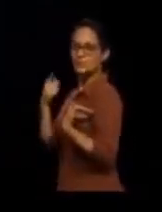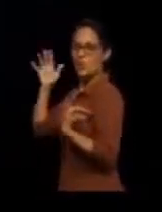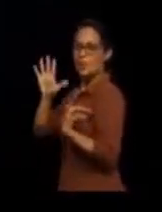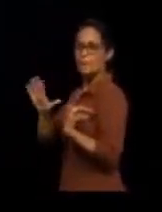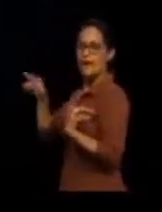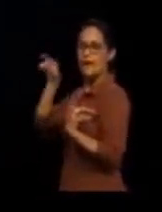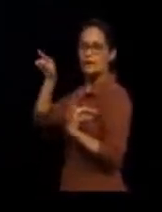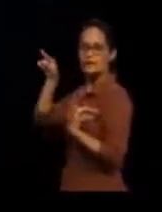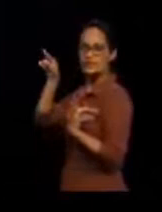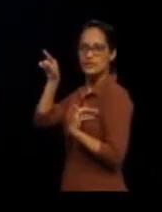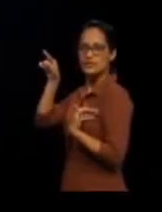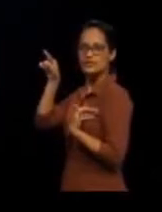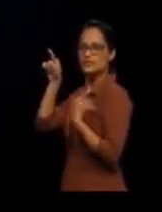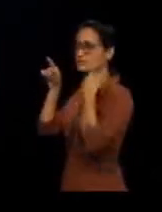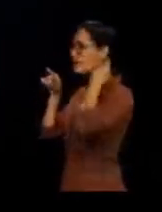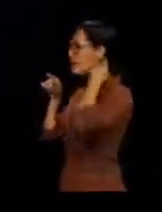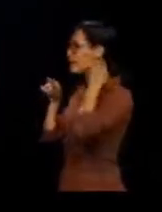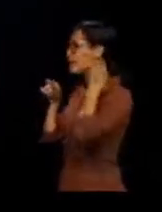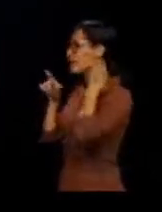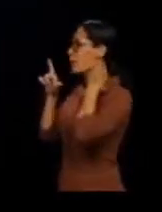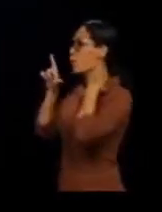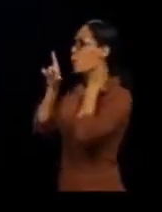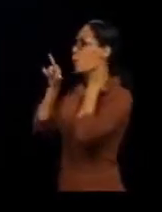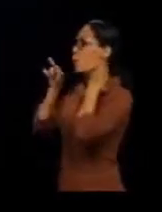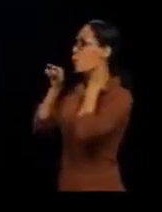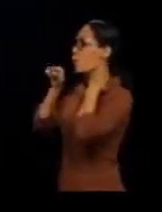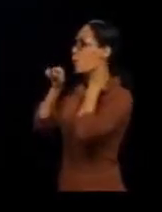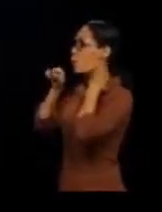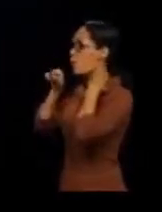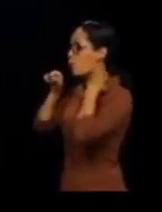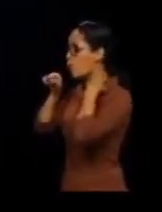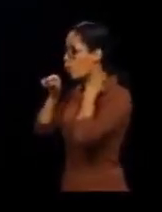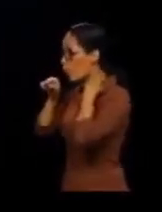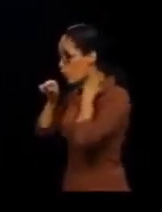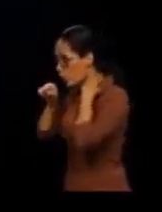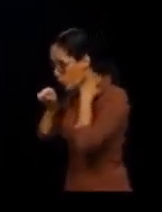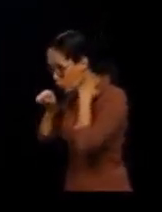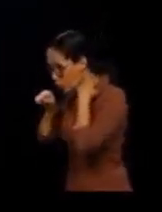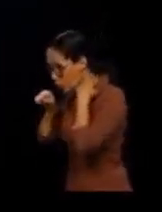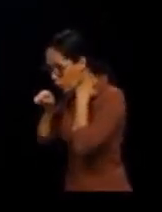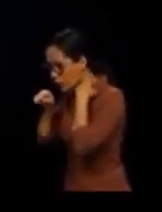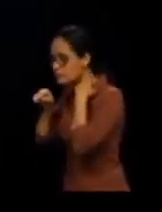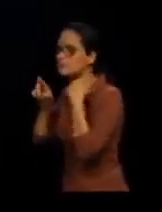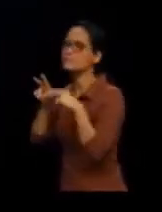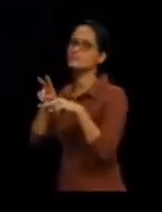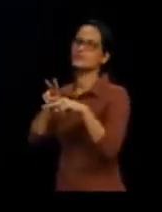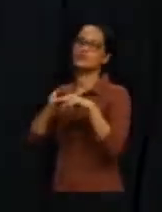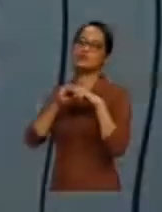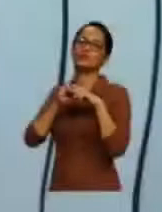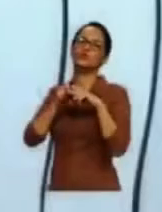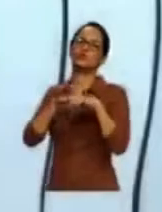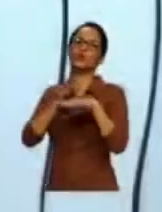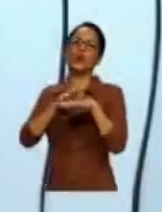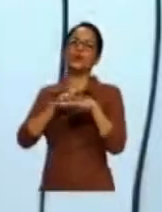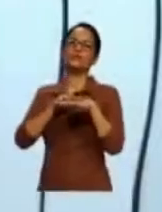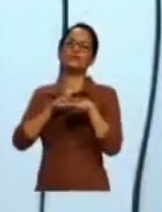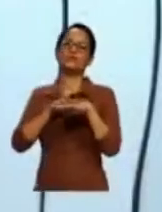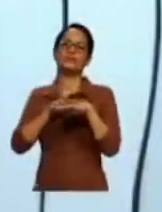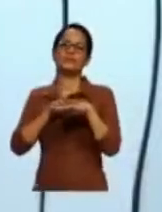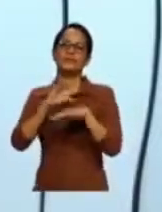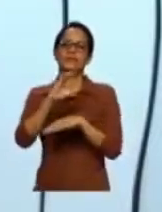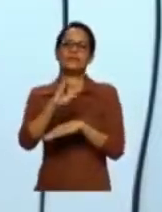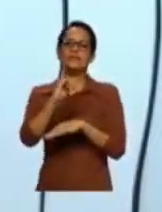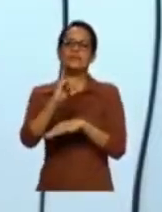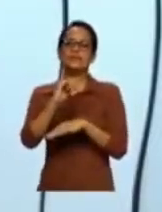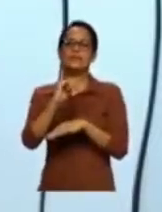Do pescoço, vai o quê? Abaixando, e com isso a gente fica com uma coisa que a gente chama de cifose, tá? Eu